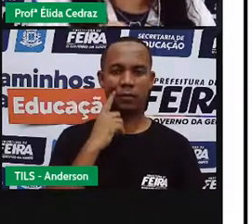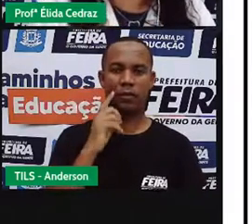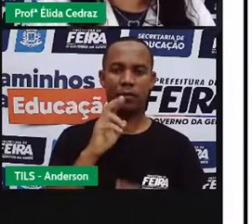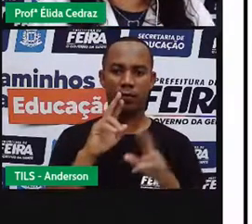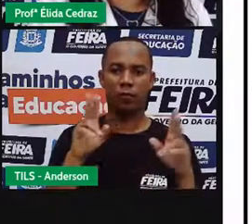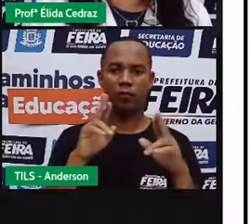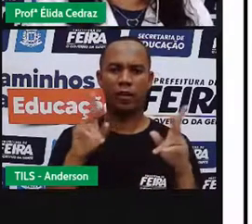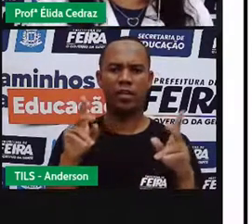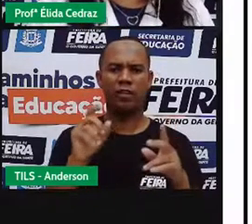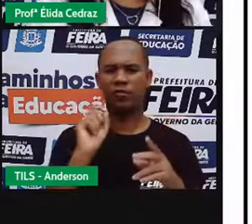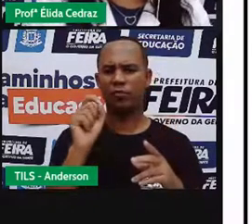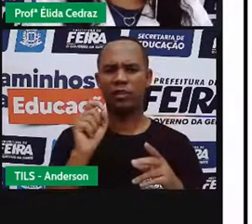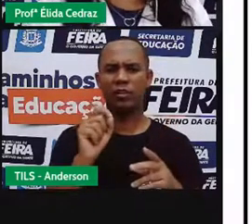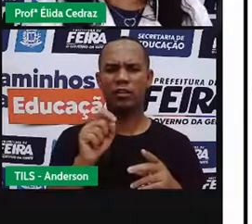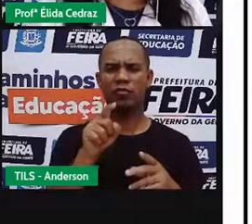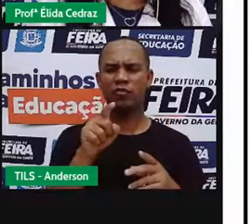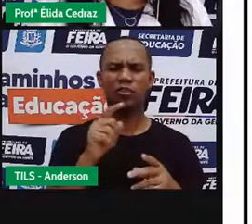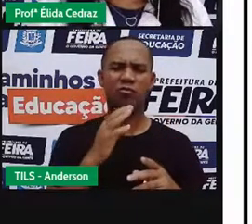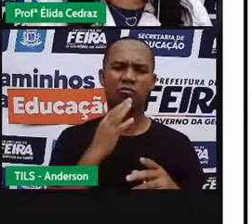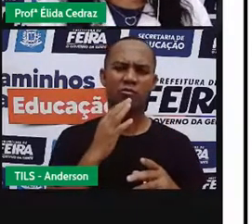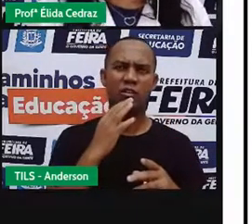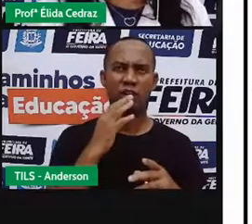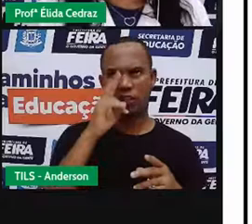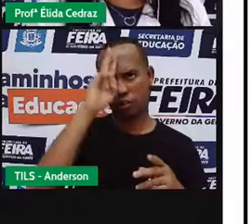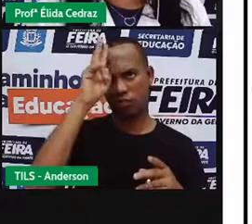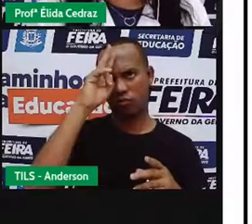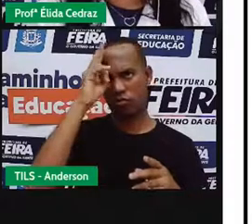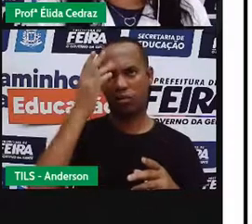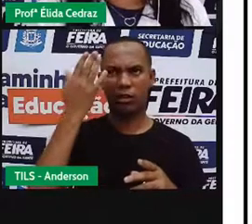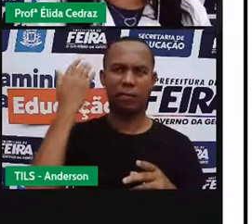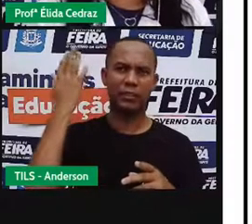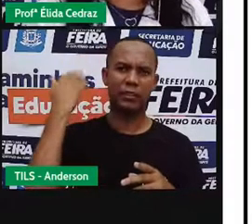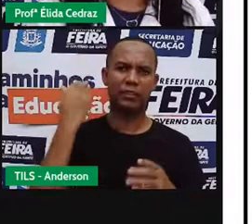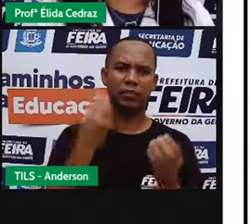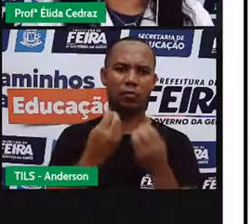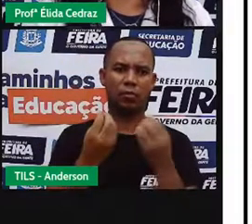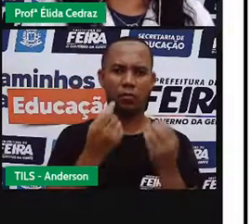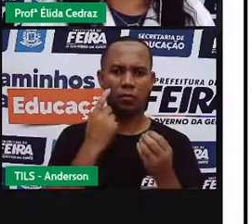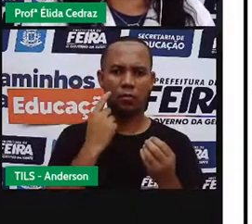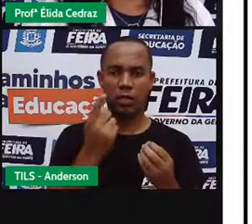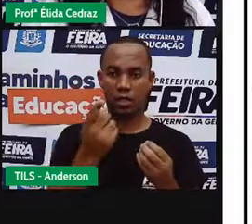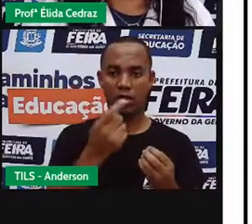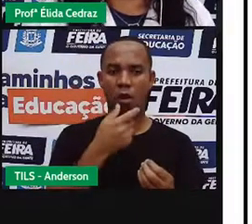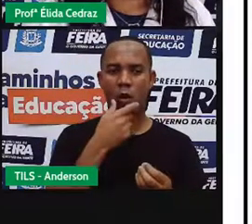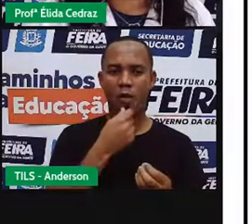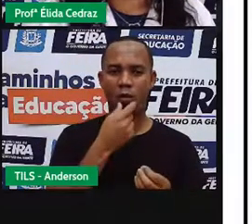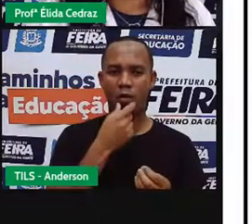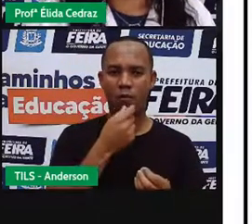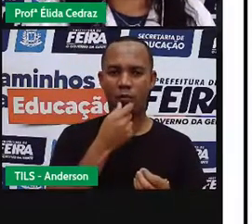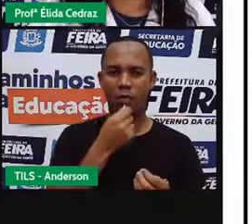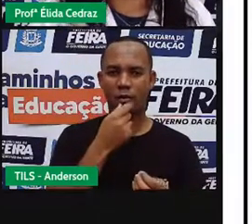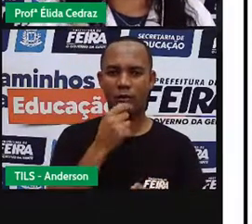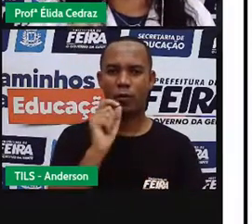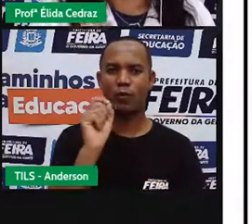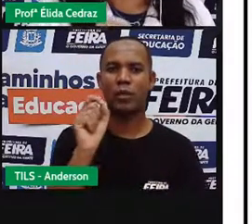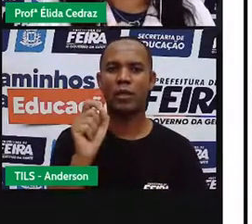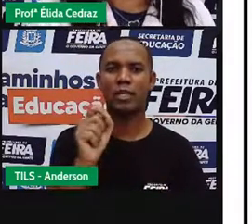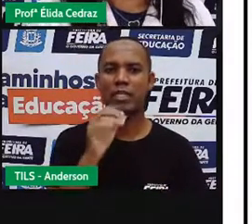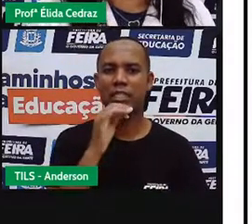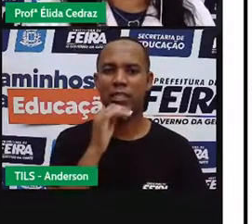diferente do que você já ouviu em todas as outras histórias sobre independência. O corneteiro Lopes, ele